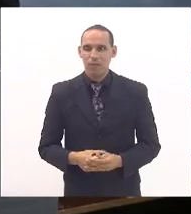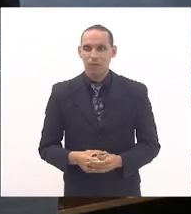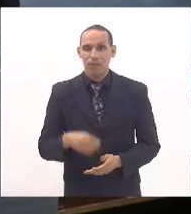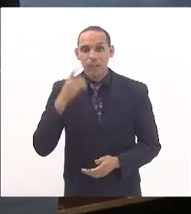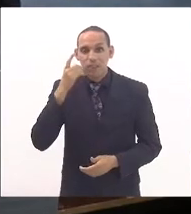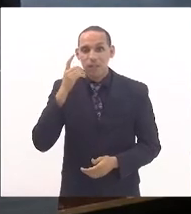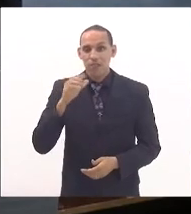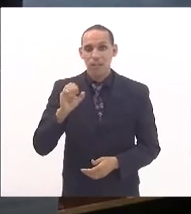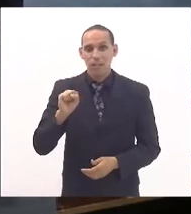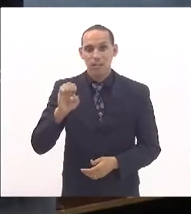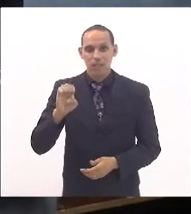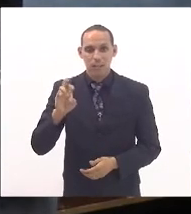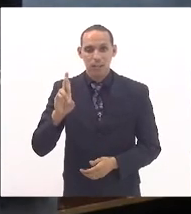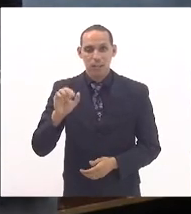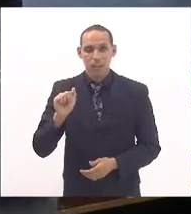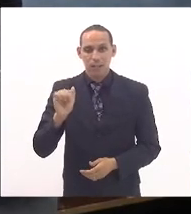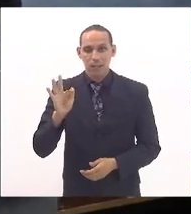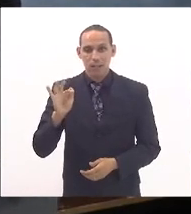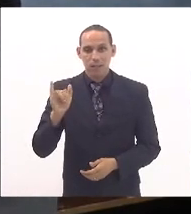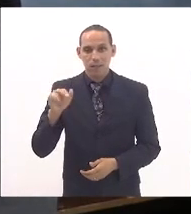Deputado Flávio Serafini.